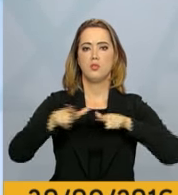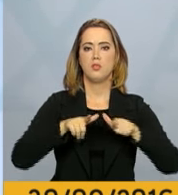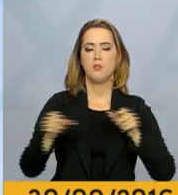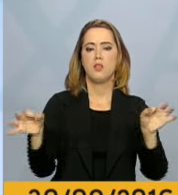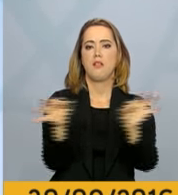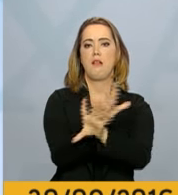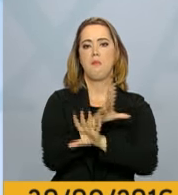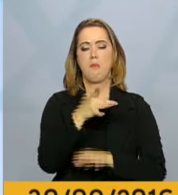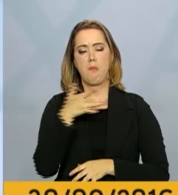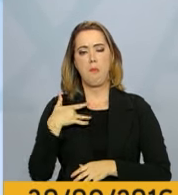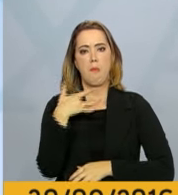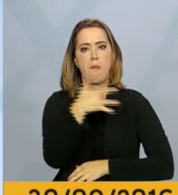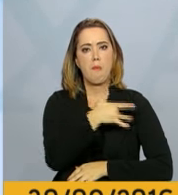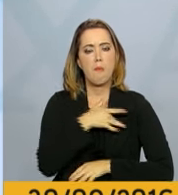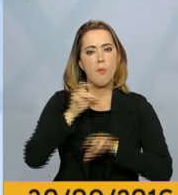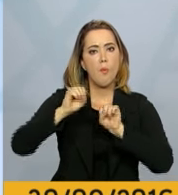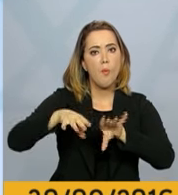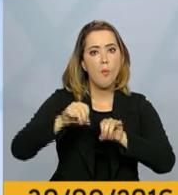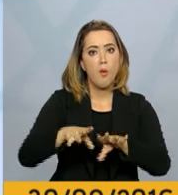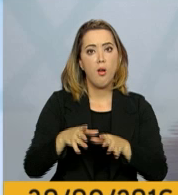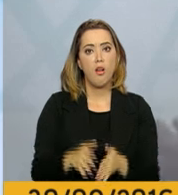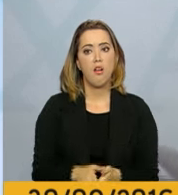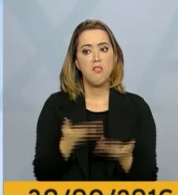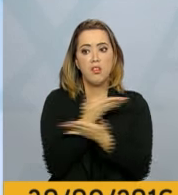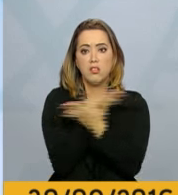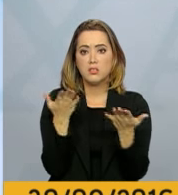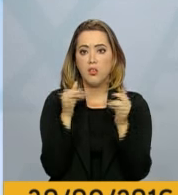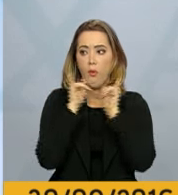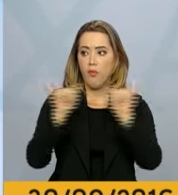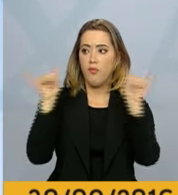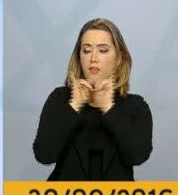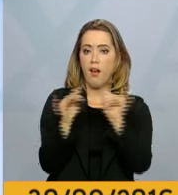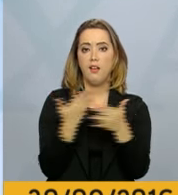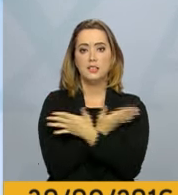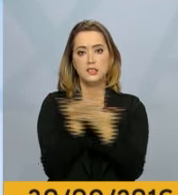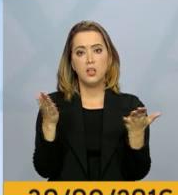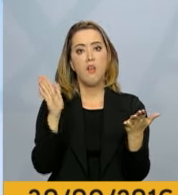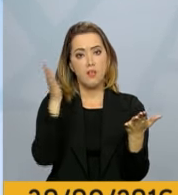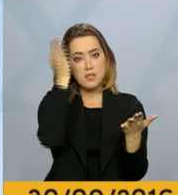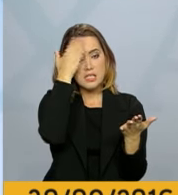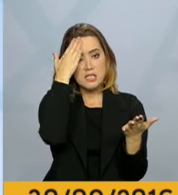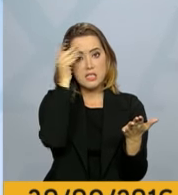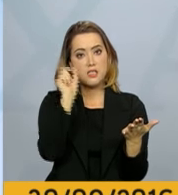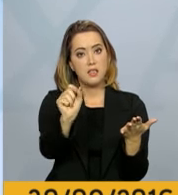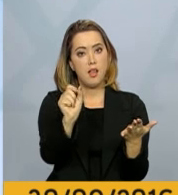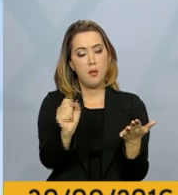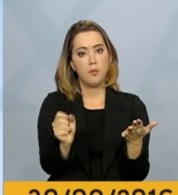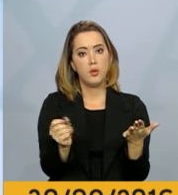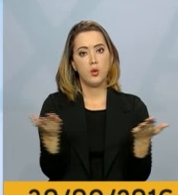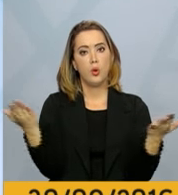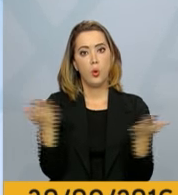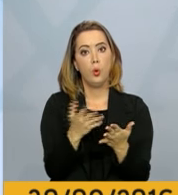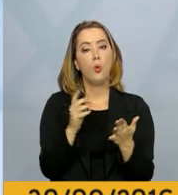e educação. Esse é o que se alardeia. E os senhores sabem o peso hoje